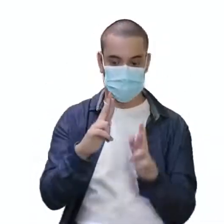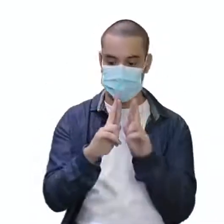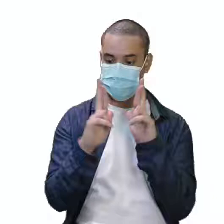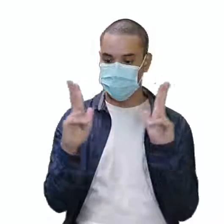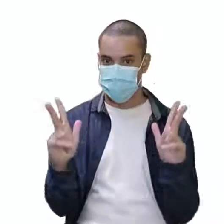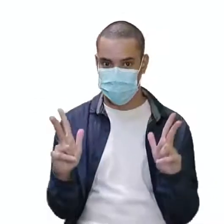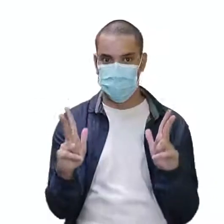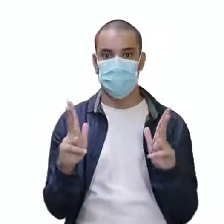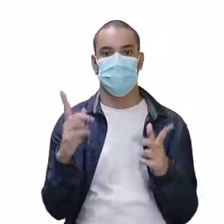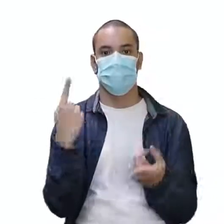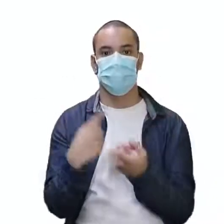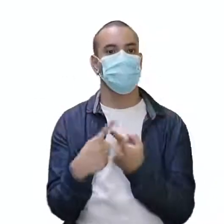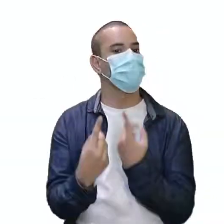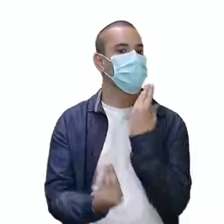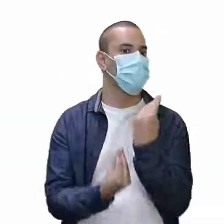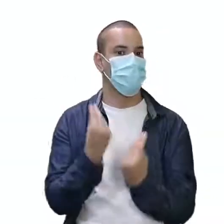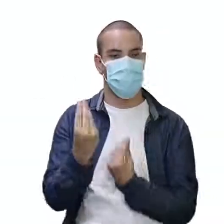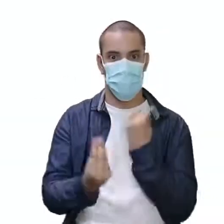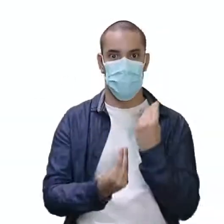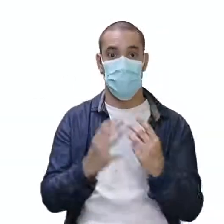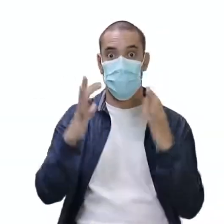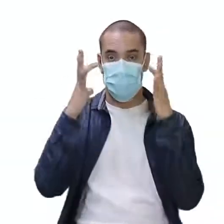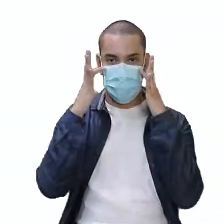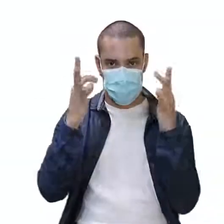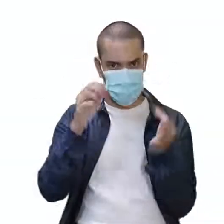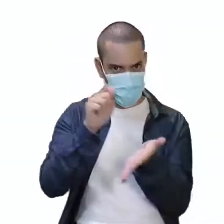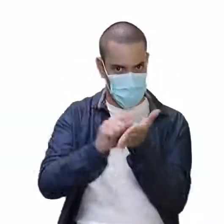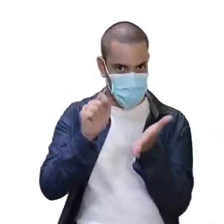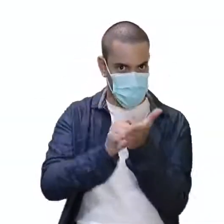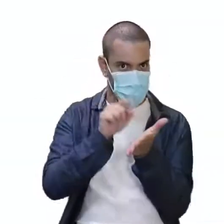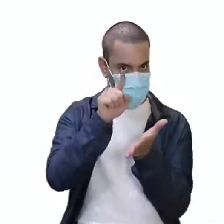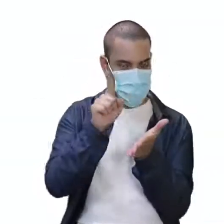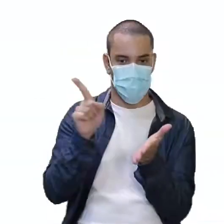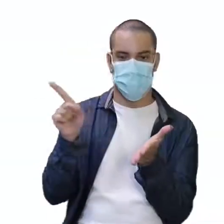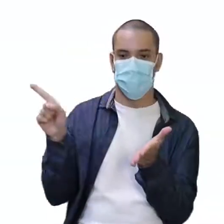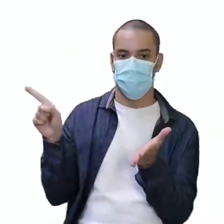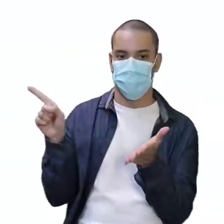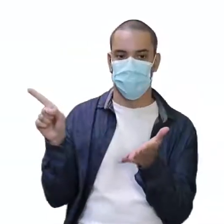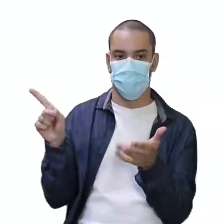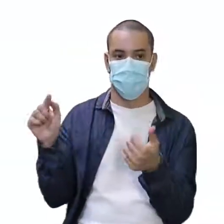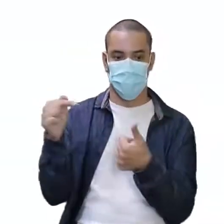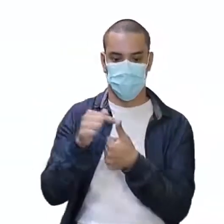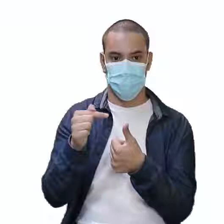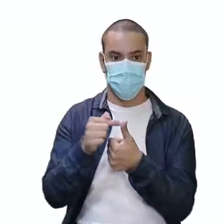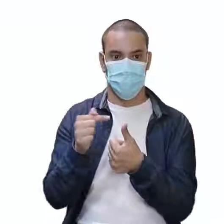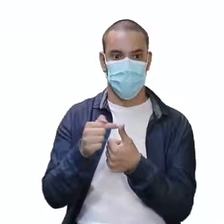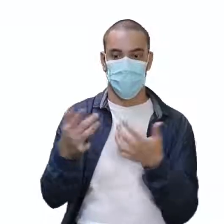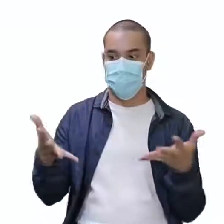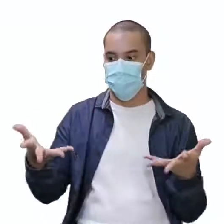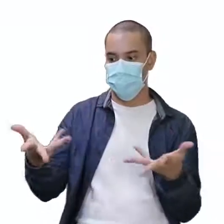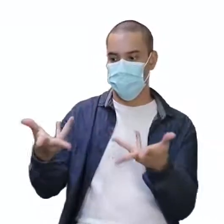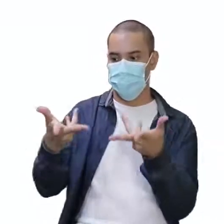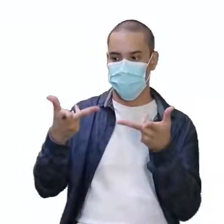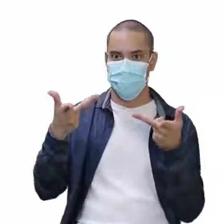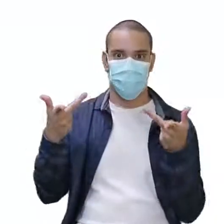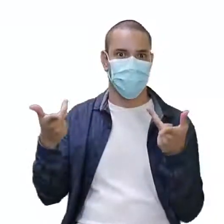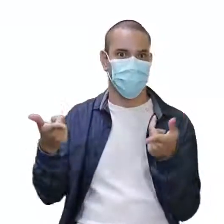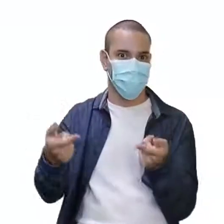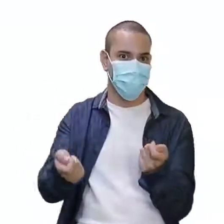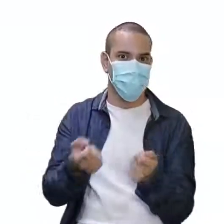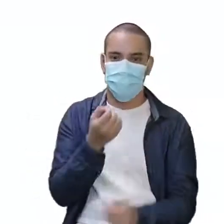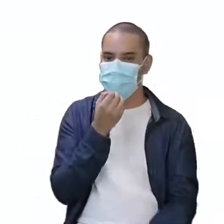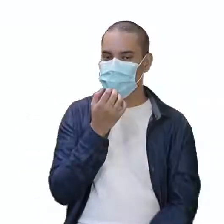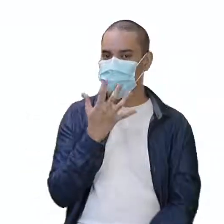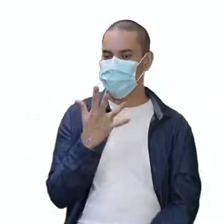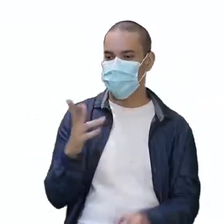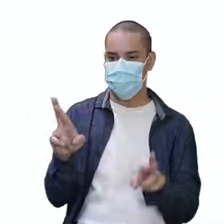relações intraespecíficas em, preste atenção e anote aí, tá bom? Aí a gente tem relações harmônicas,